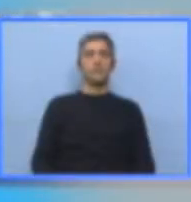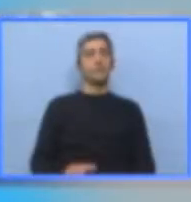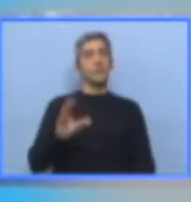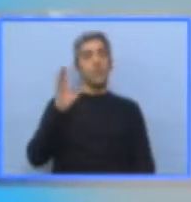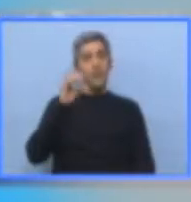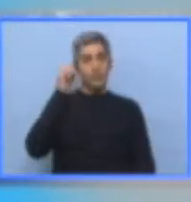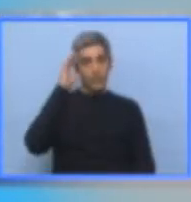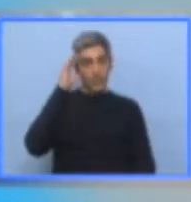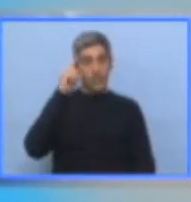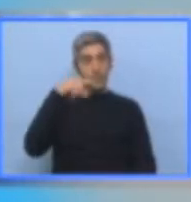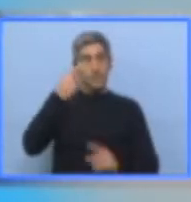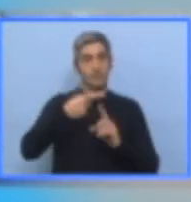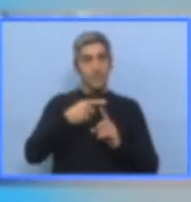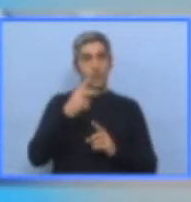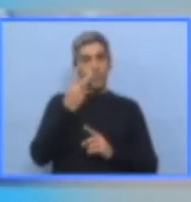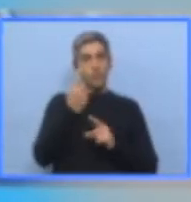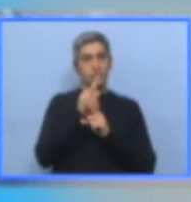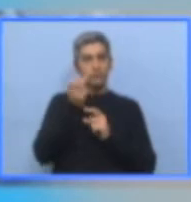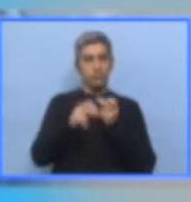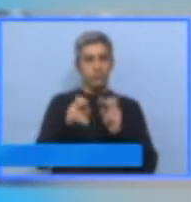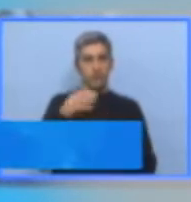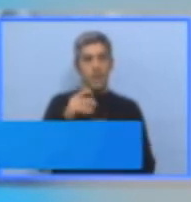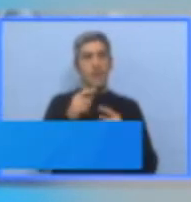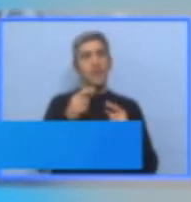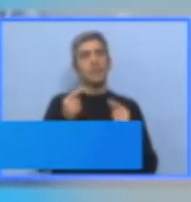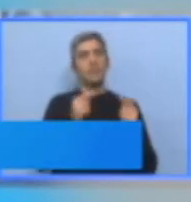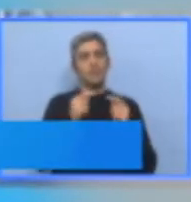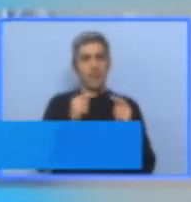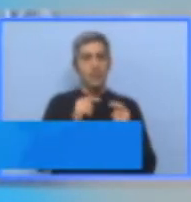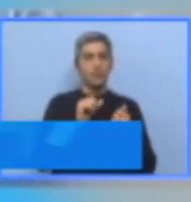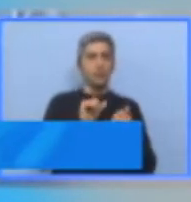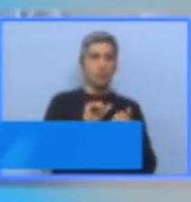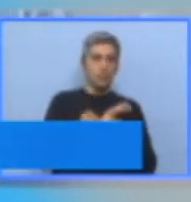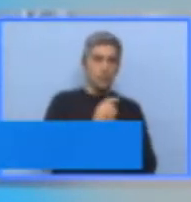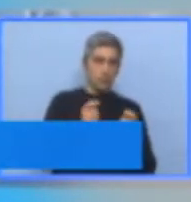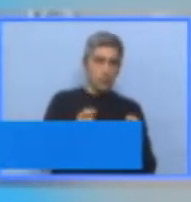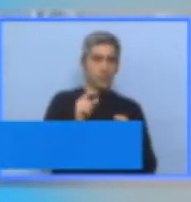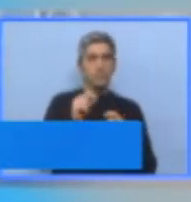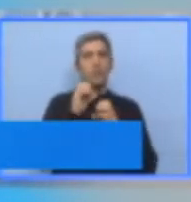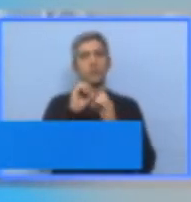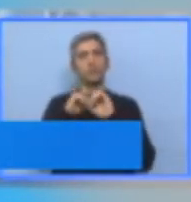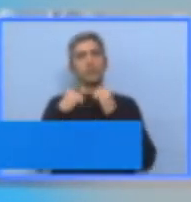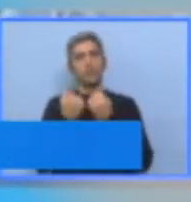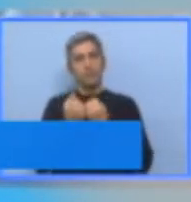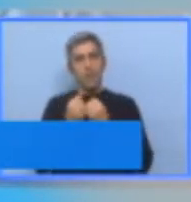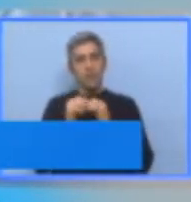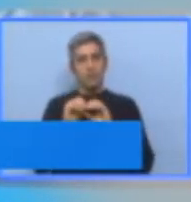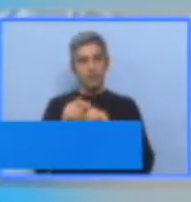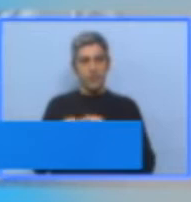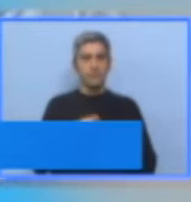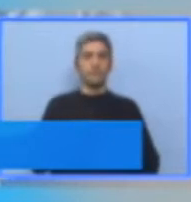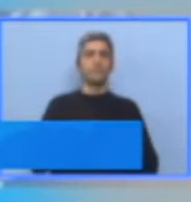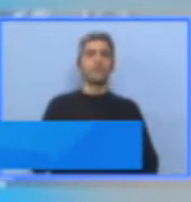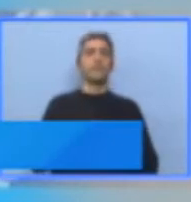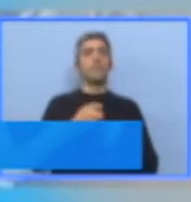Olá, muito boa tarde. Na próxima semana, 2 acontecimentos vão motivar o debate sobre jornalismo e sobre os meios de comunicação social. A